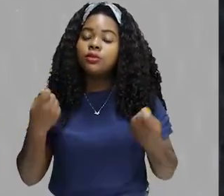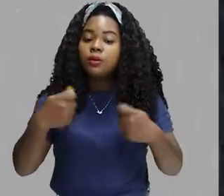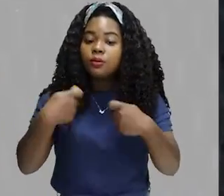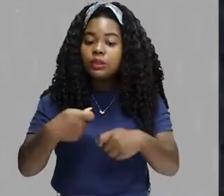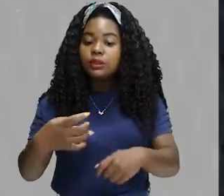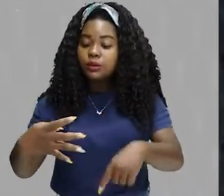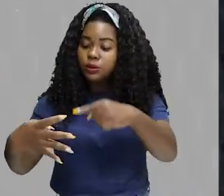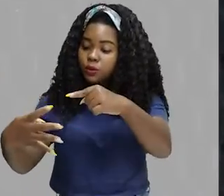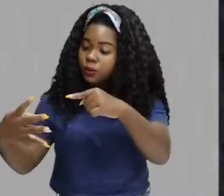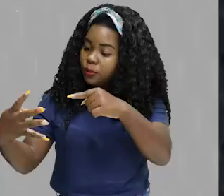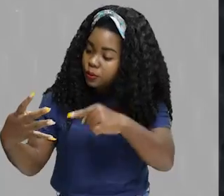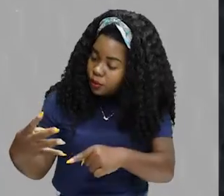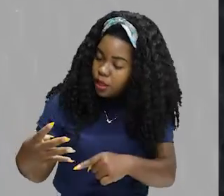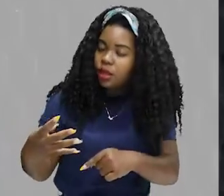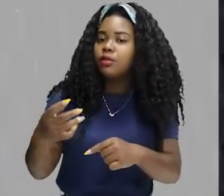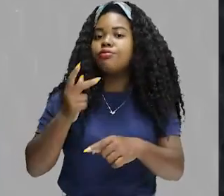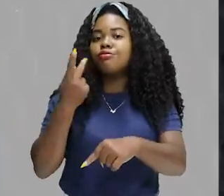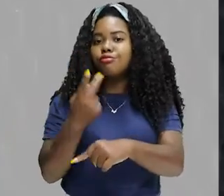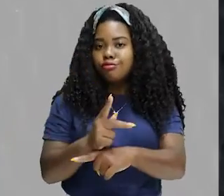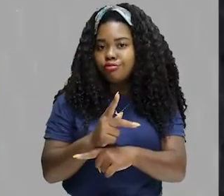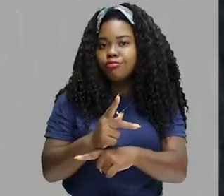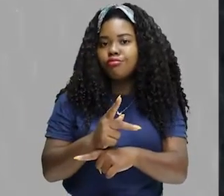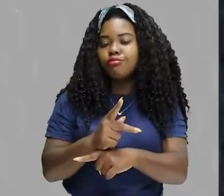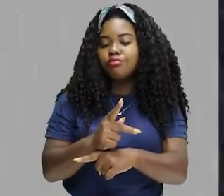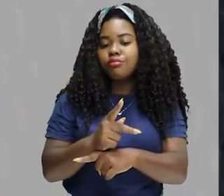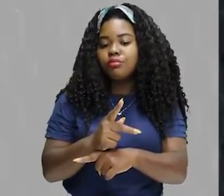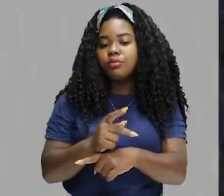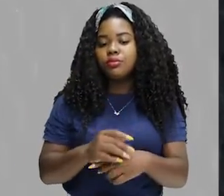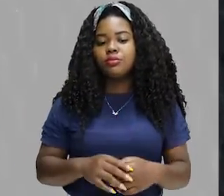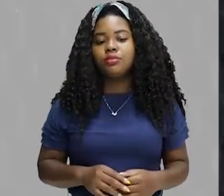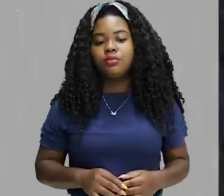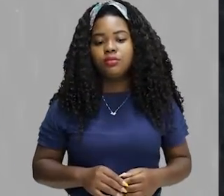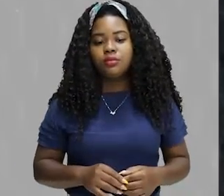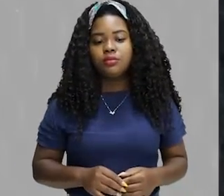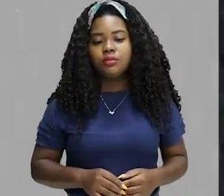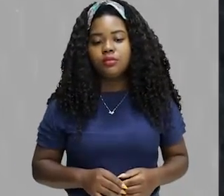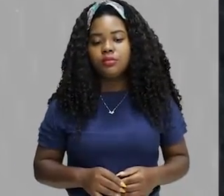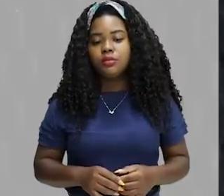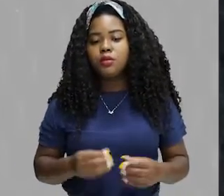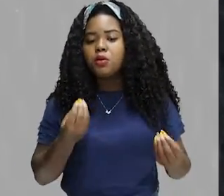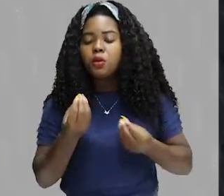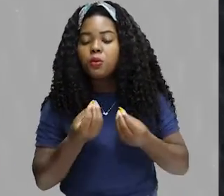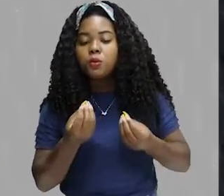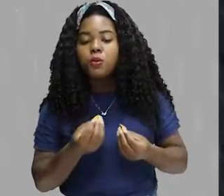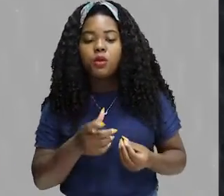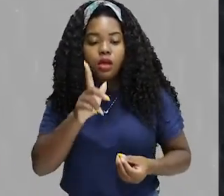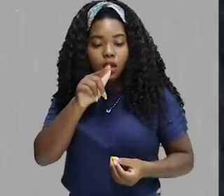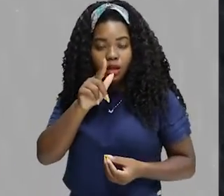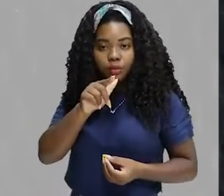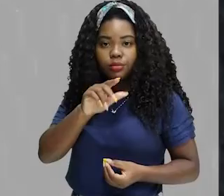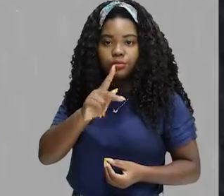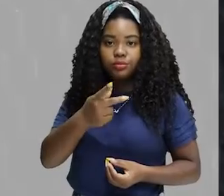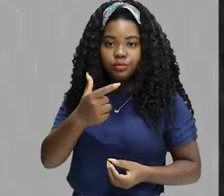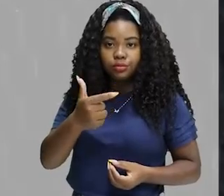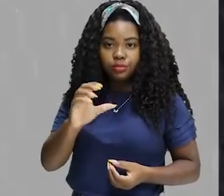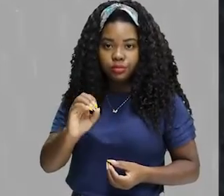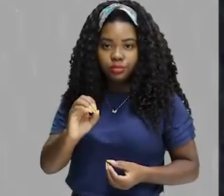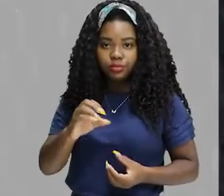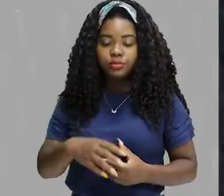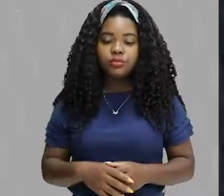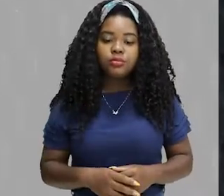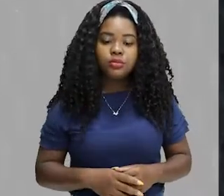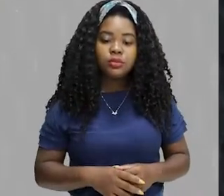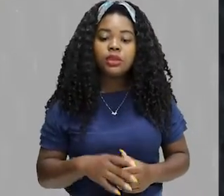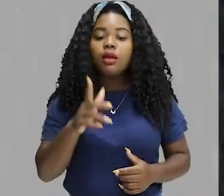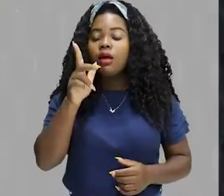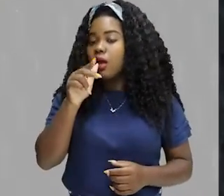produto. E onde aparece o hidrogênio? No lado dos produtos. Na água, H2O. Então, naturalmente, a